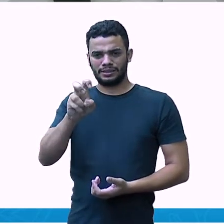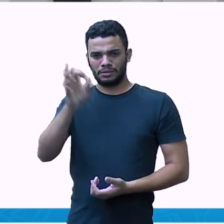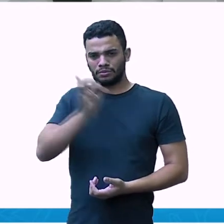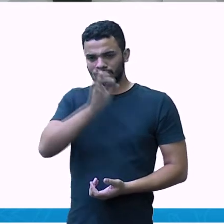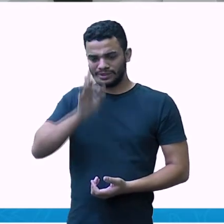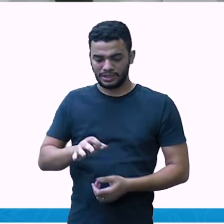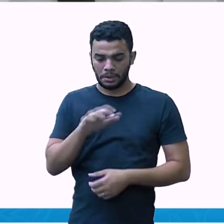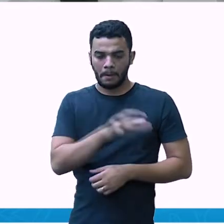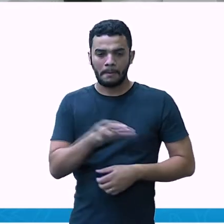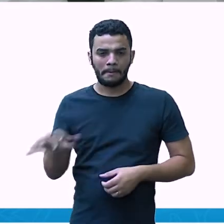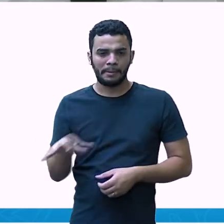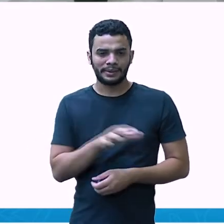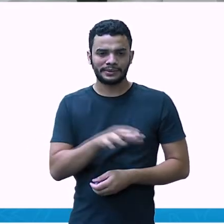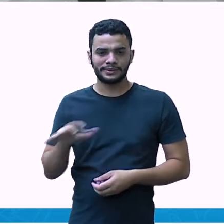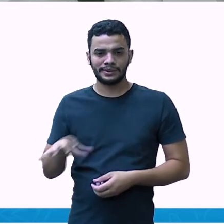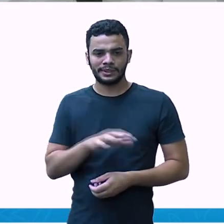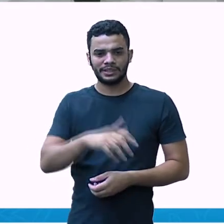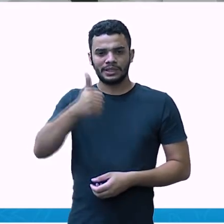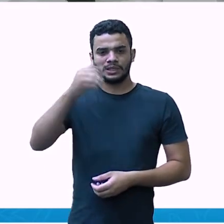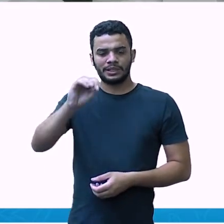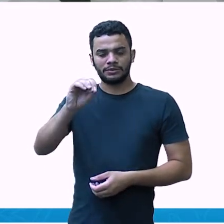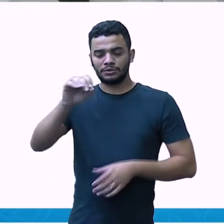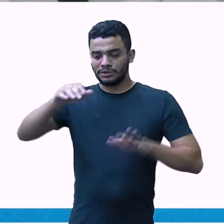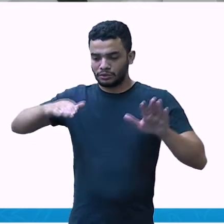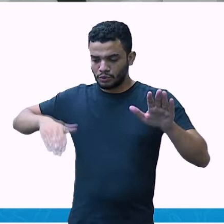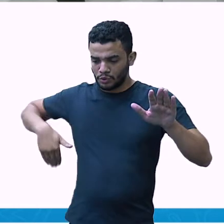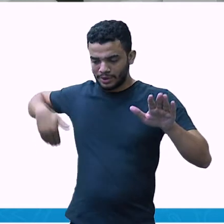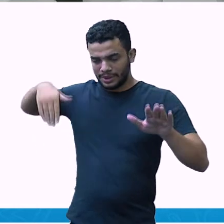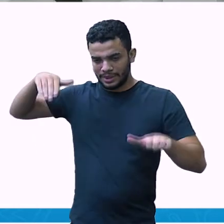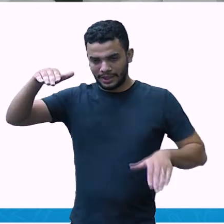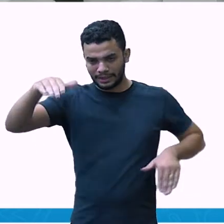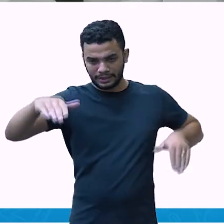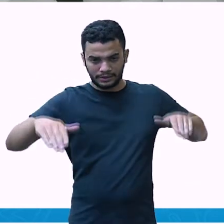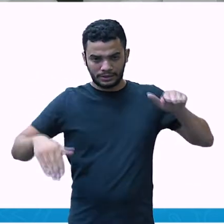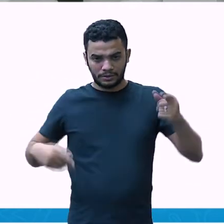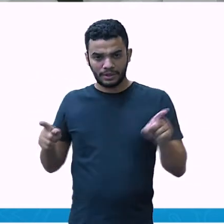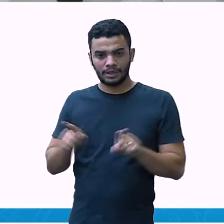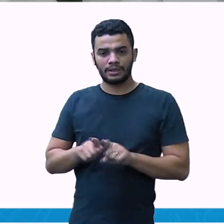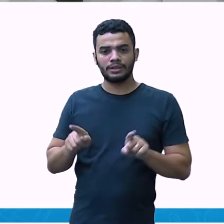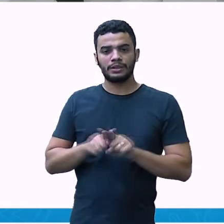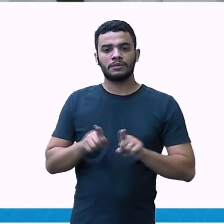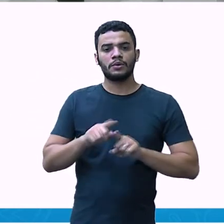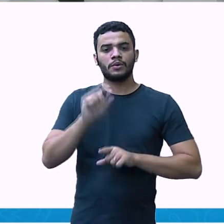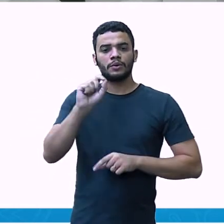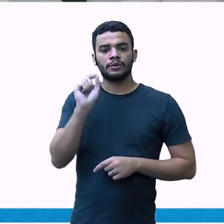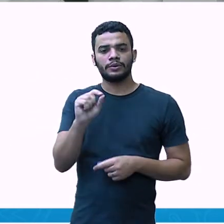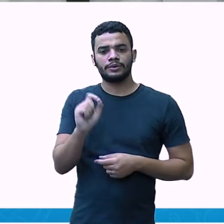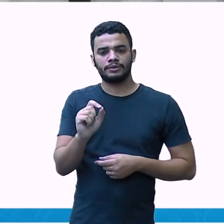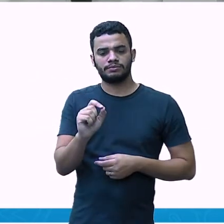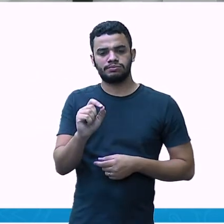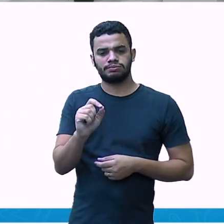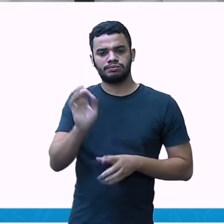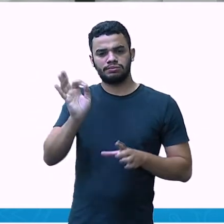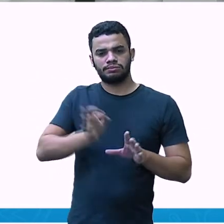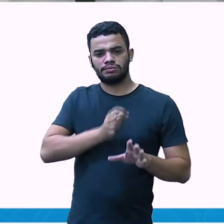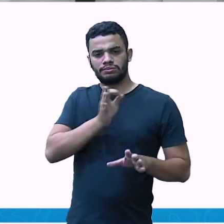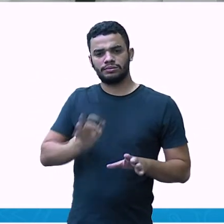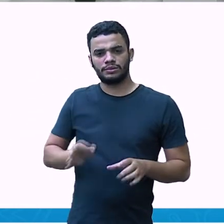outros esportes. E a pergunta é o seguinte: determine quantos